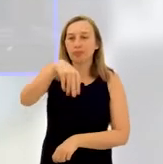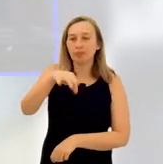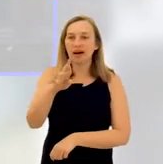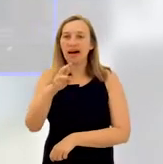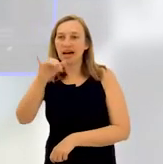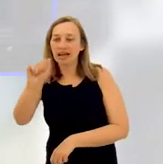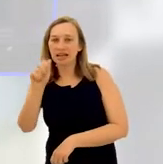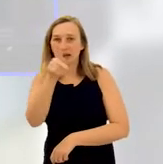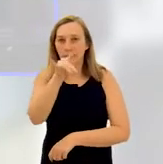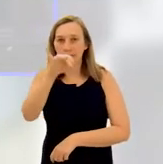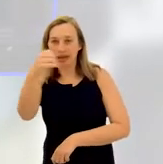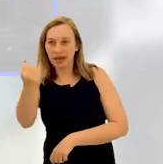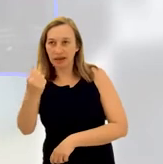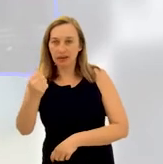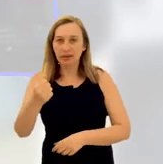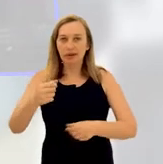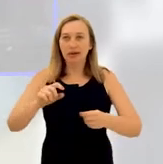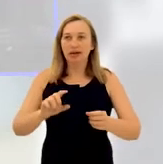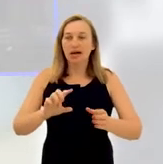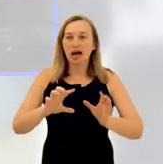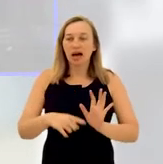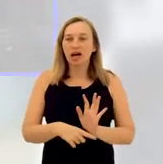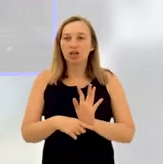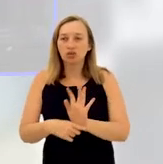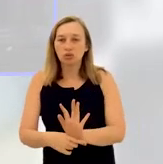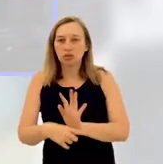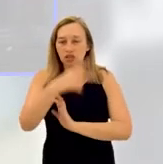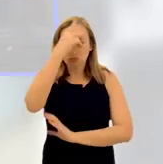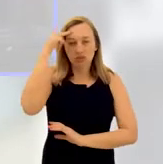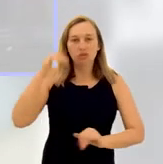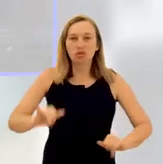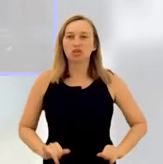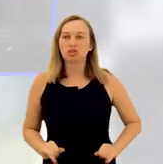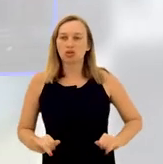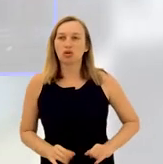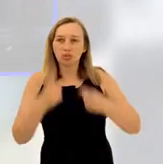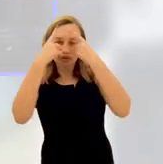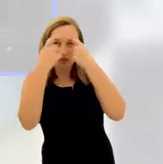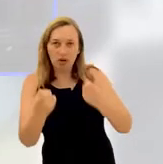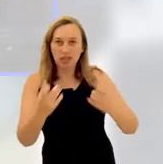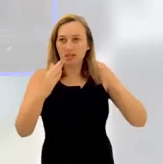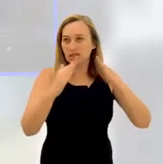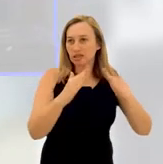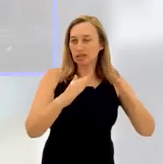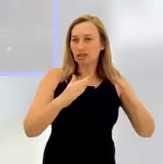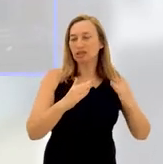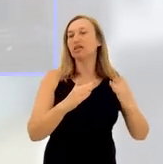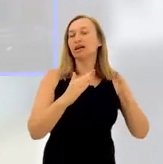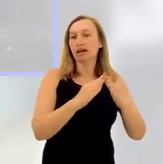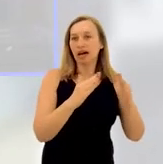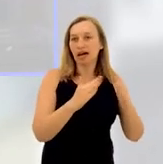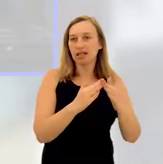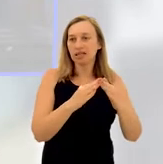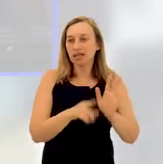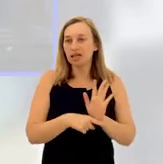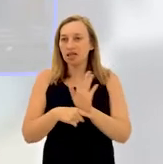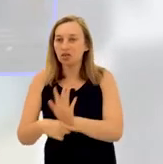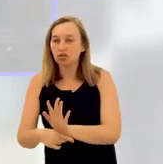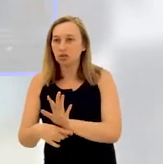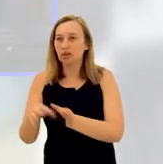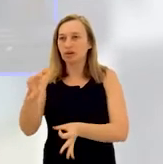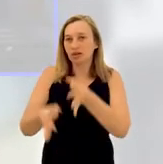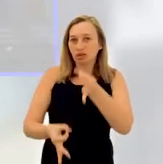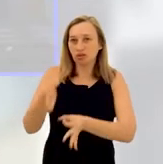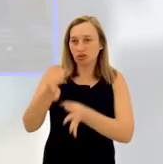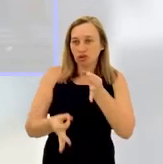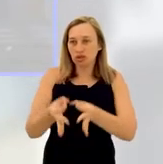Penha Virtual permite que vítimas de violência doméstica acionem um sistema de justiça de forma rápida e sem